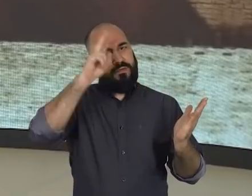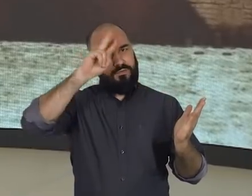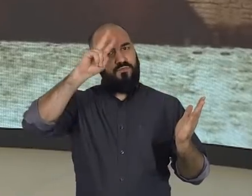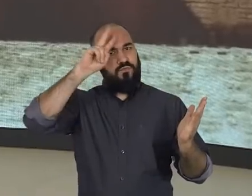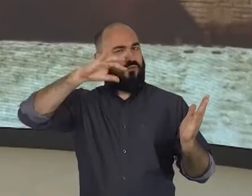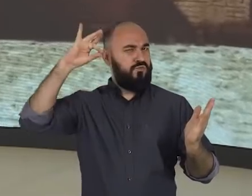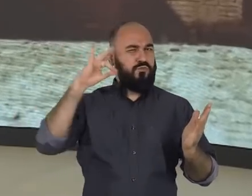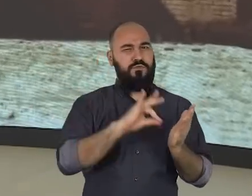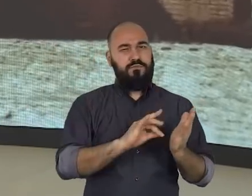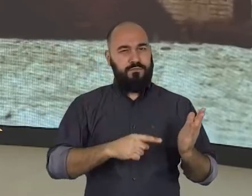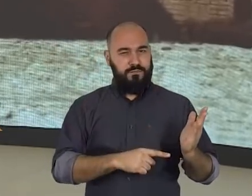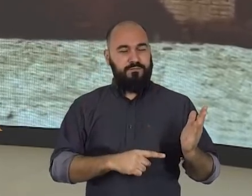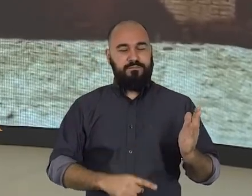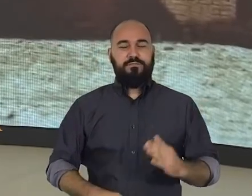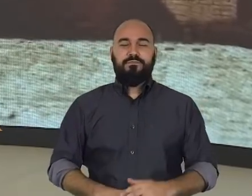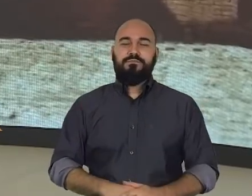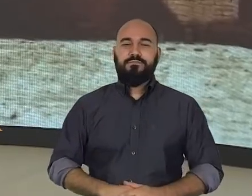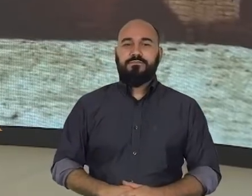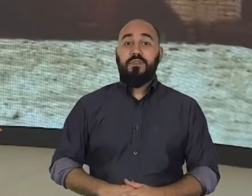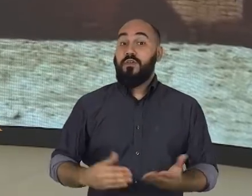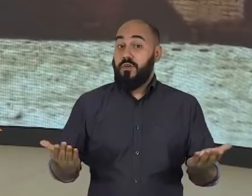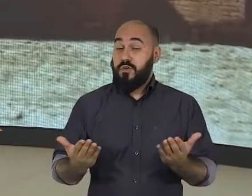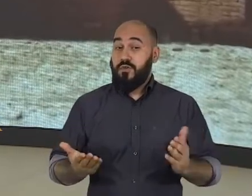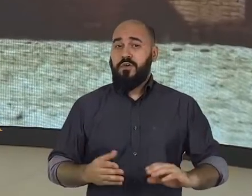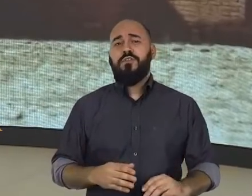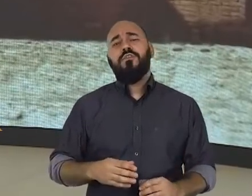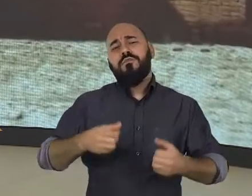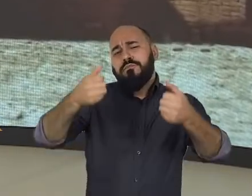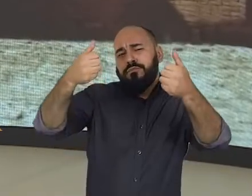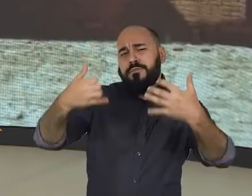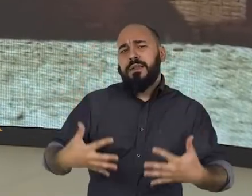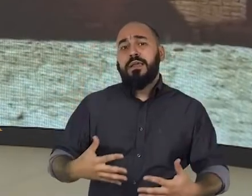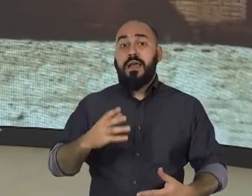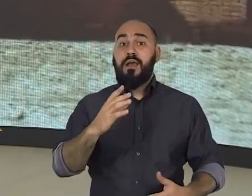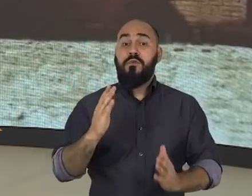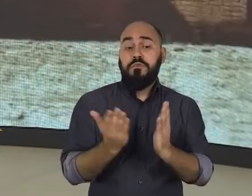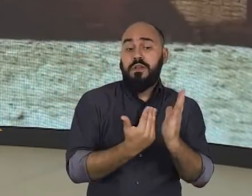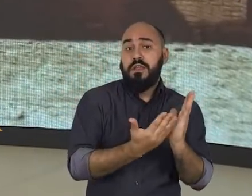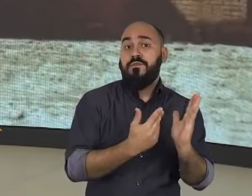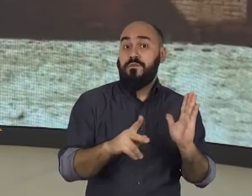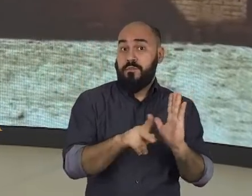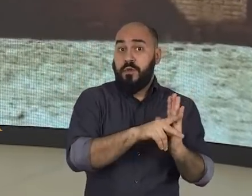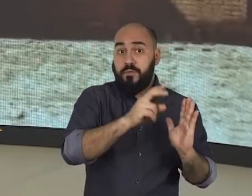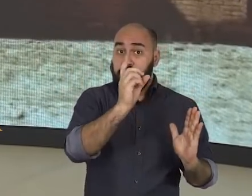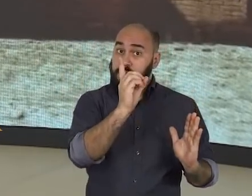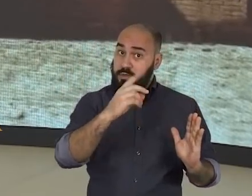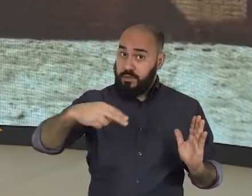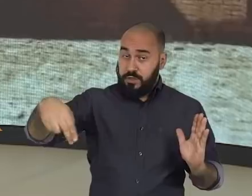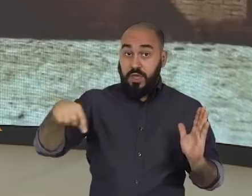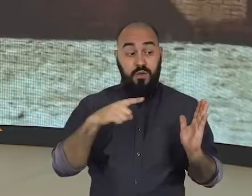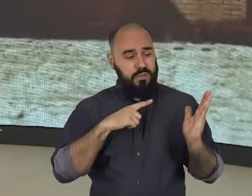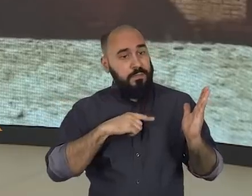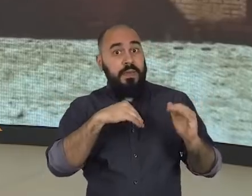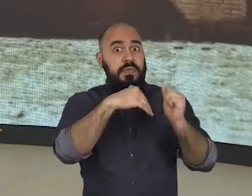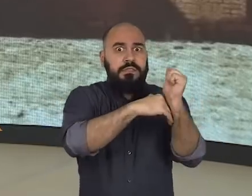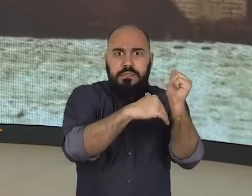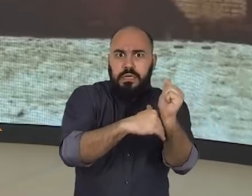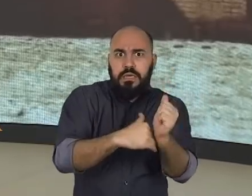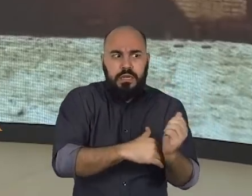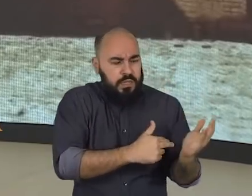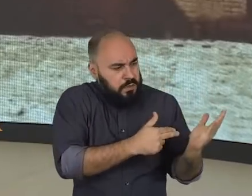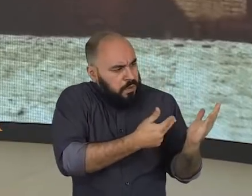No programa de hoje nós vamos falar mais um pouquinho sobre o livro de Daniel e os mistérios desse livro que são desvendados